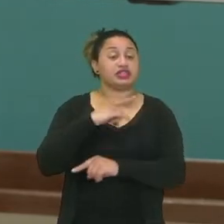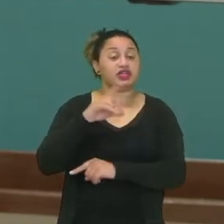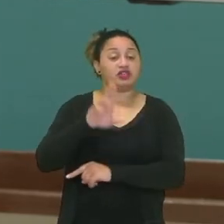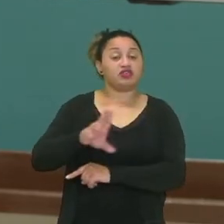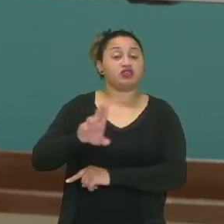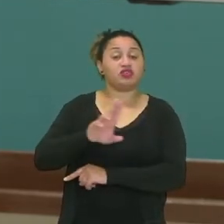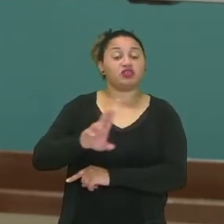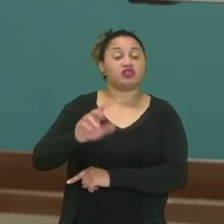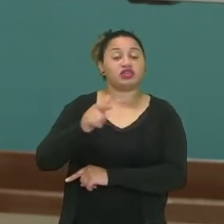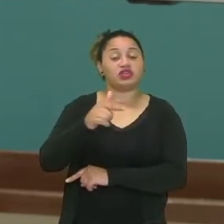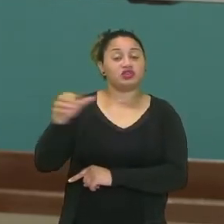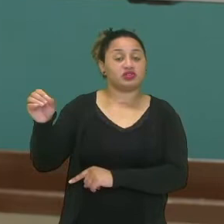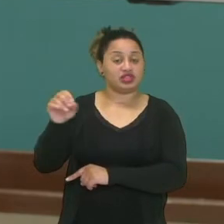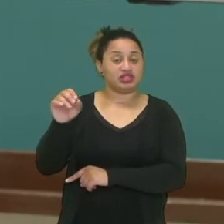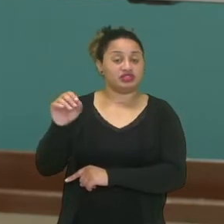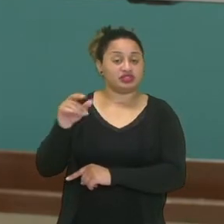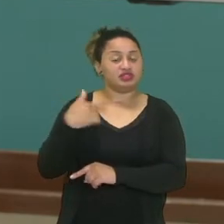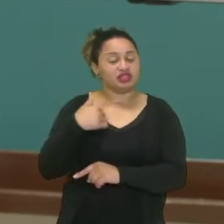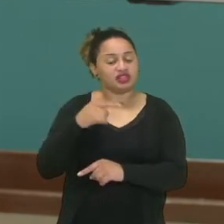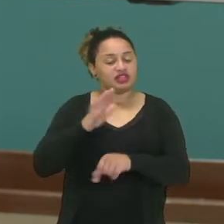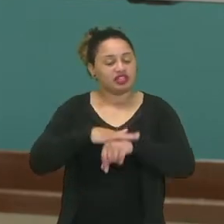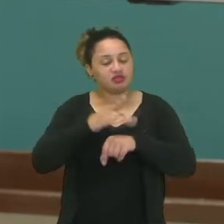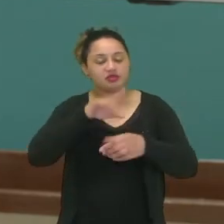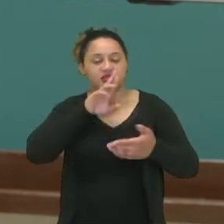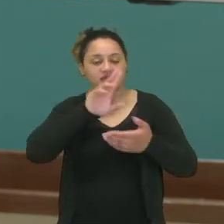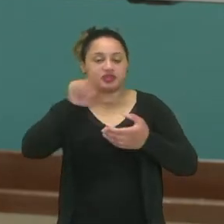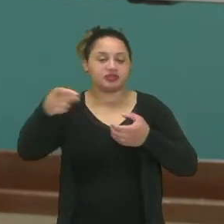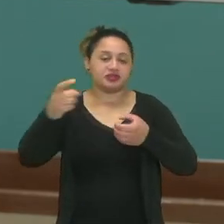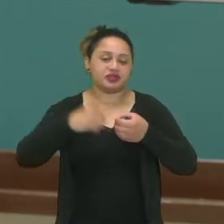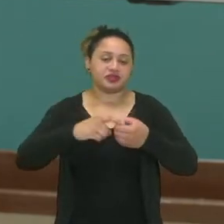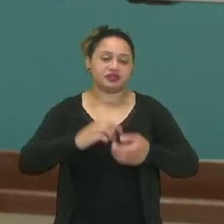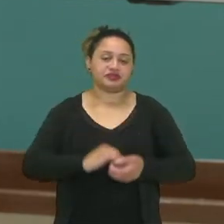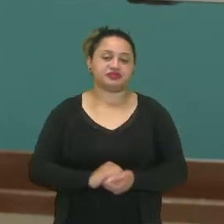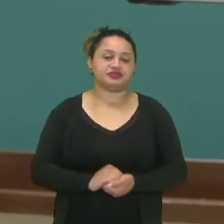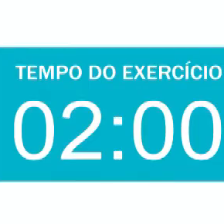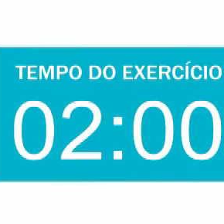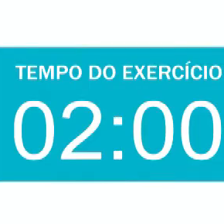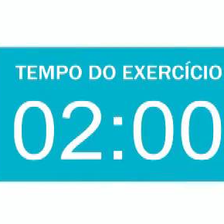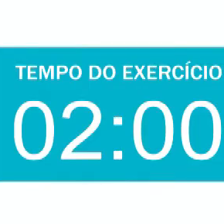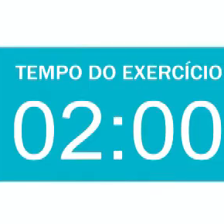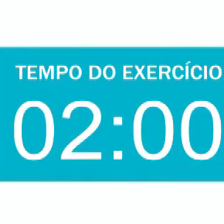200 unidades. Um tempinho e já voltamos a conferir.